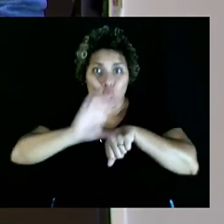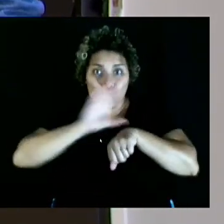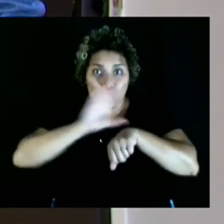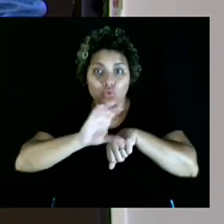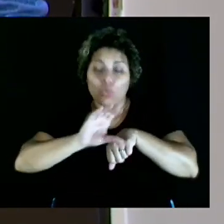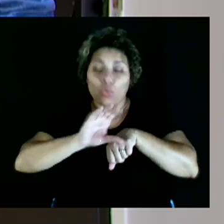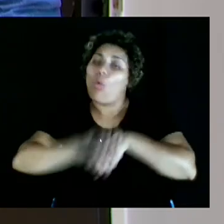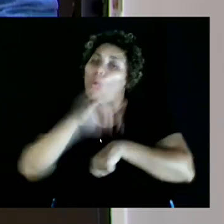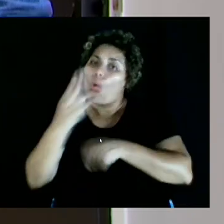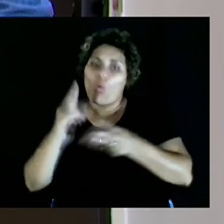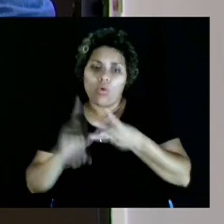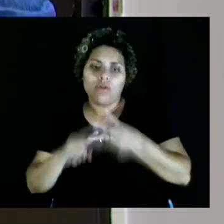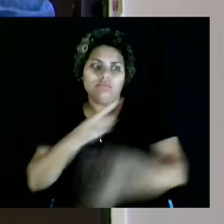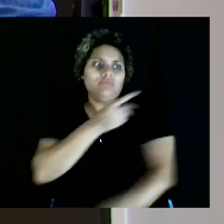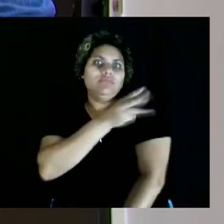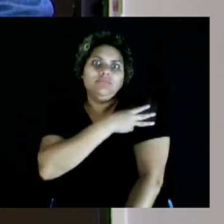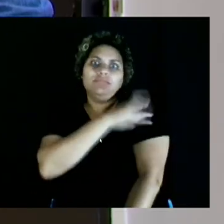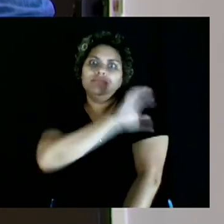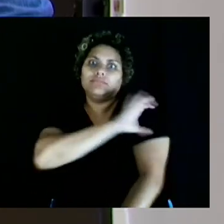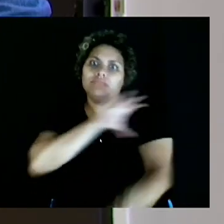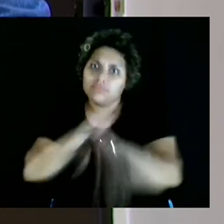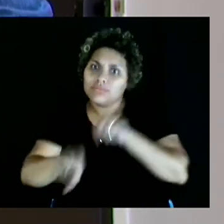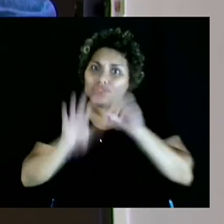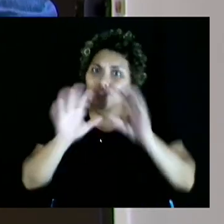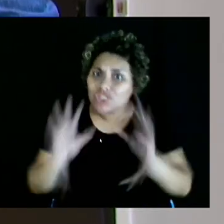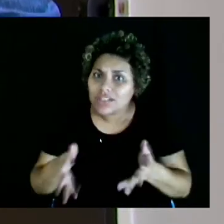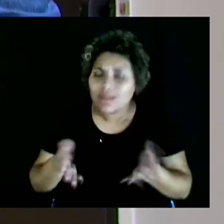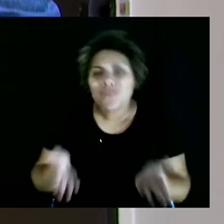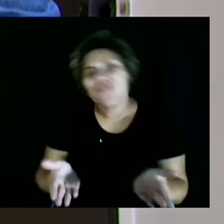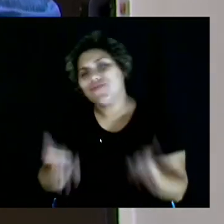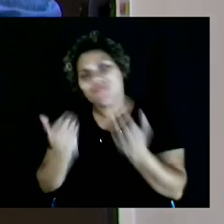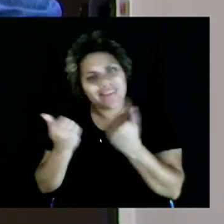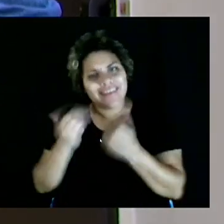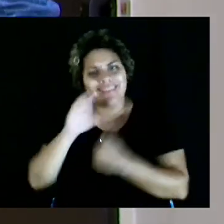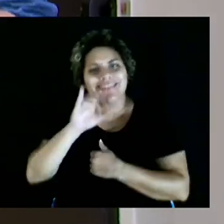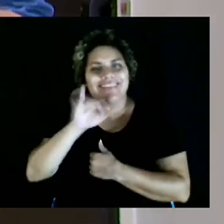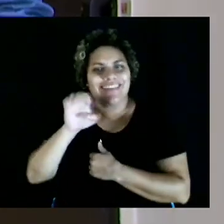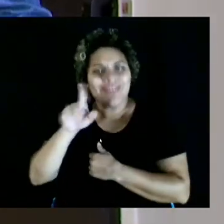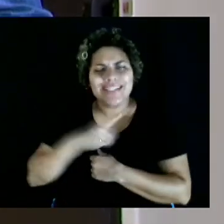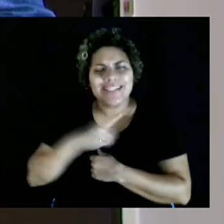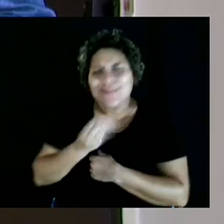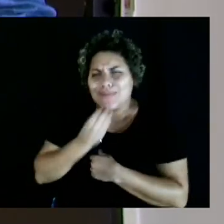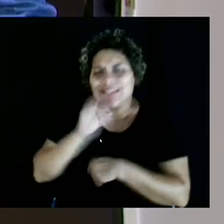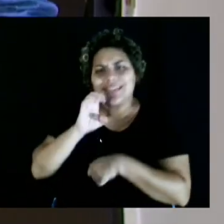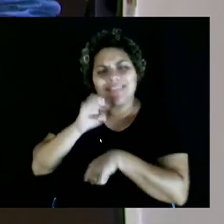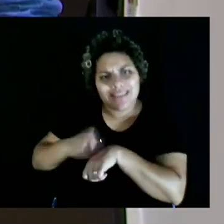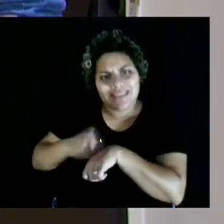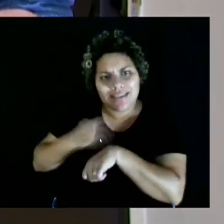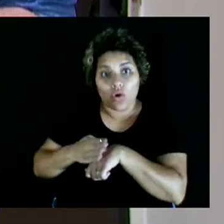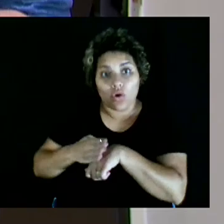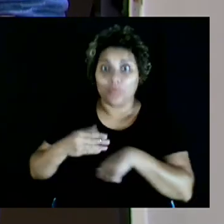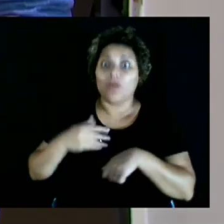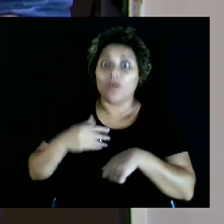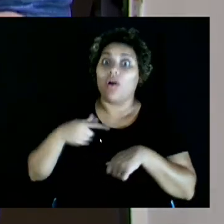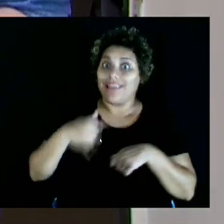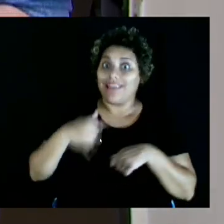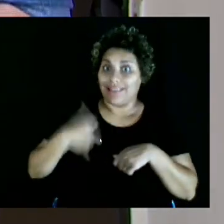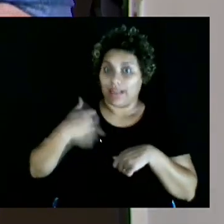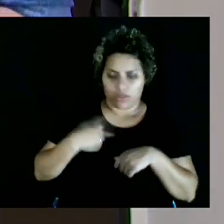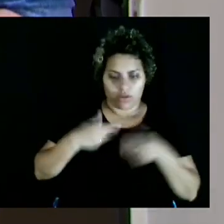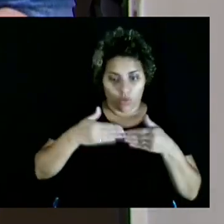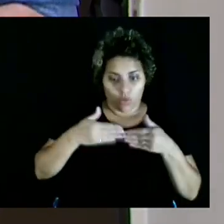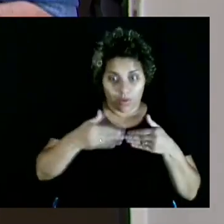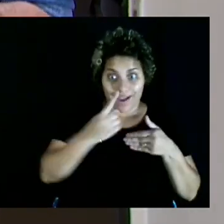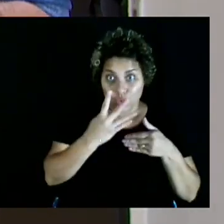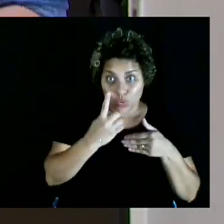para o CIE, tem oportunidades de estágio ou aprendiz para ele. Qual idade então, Rômulo? A partir dos 14 anos. A partir dos